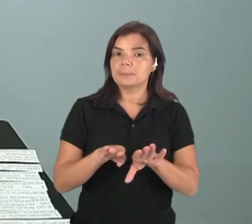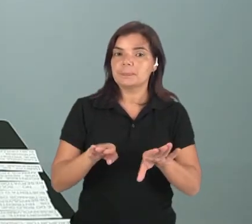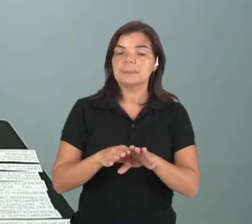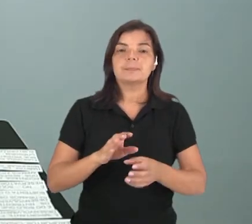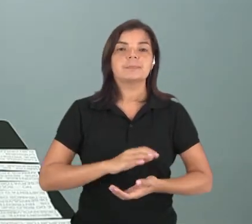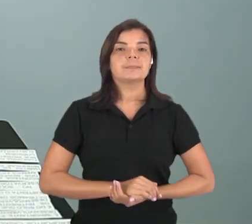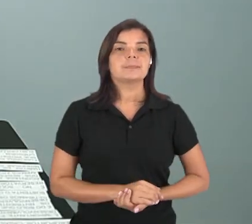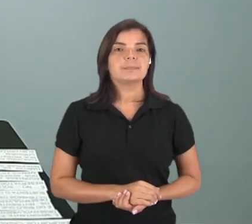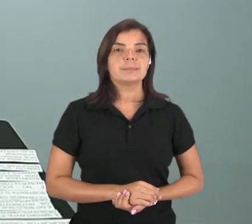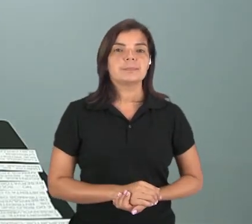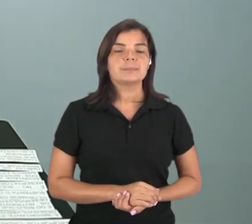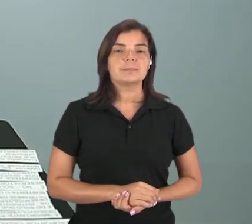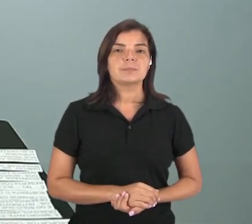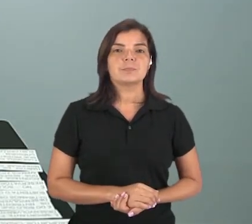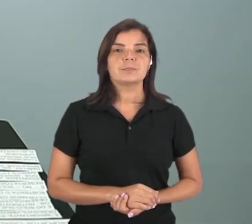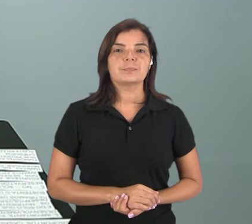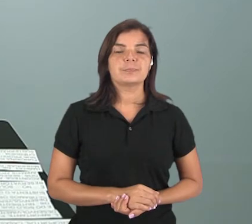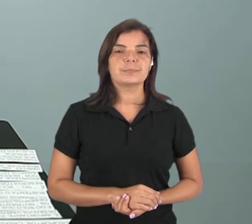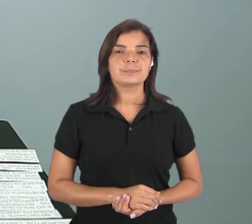construções.